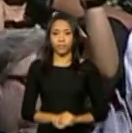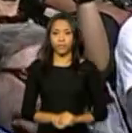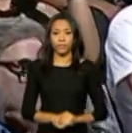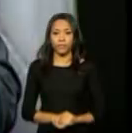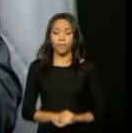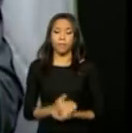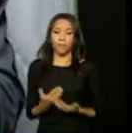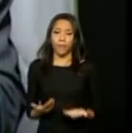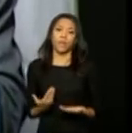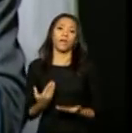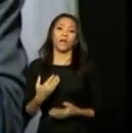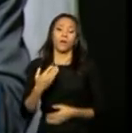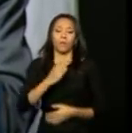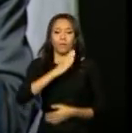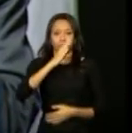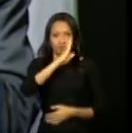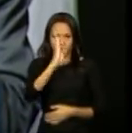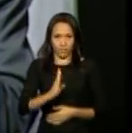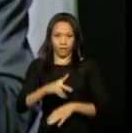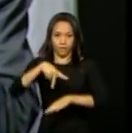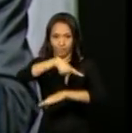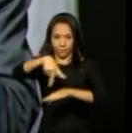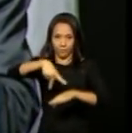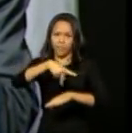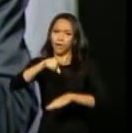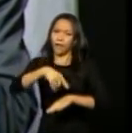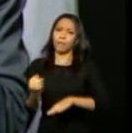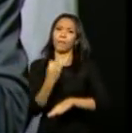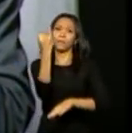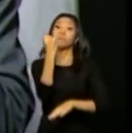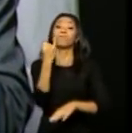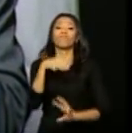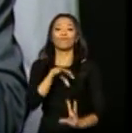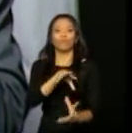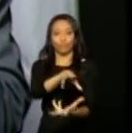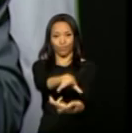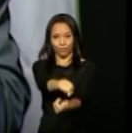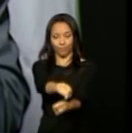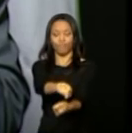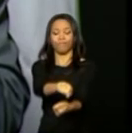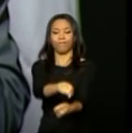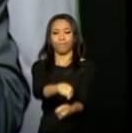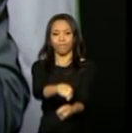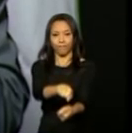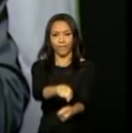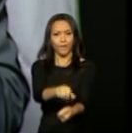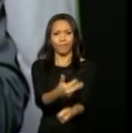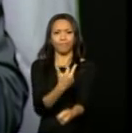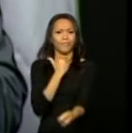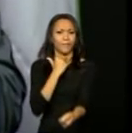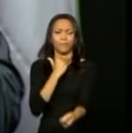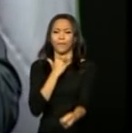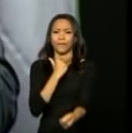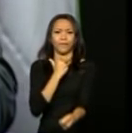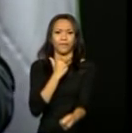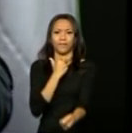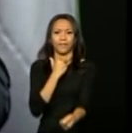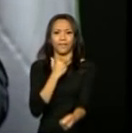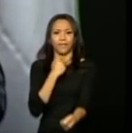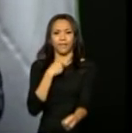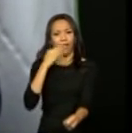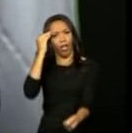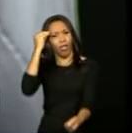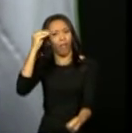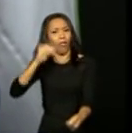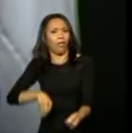Um país que tem a importância que o Brasil tem no mundo, não pode descuidar das relações